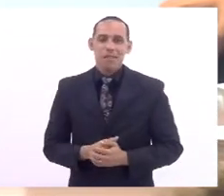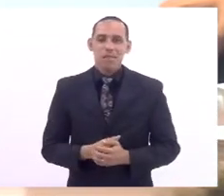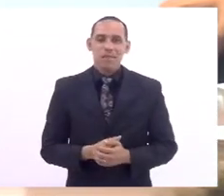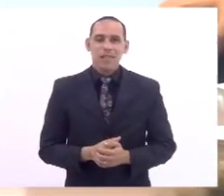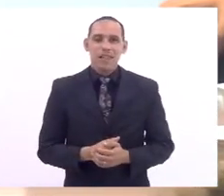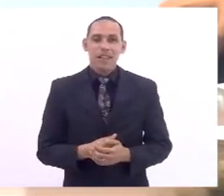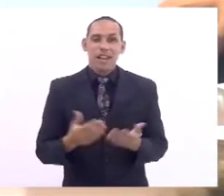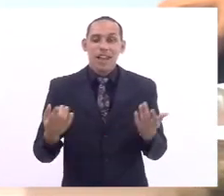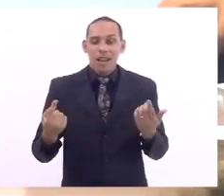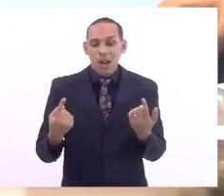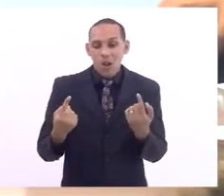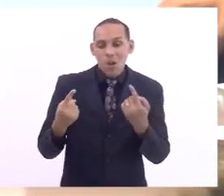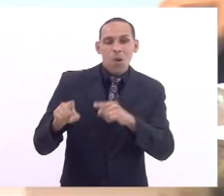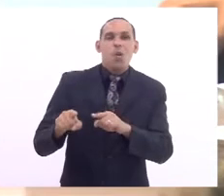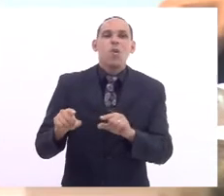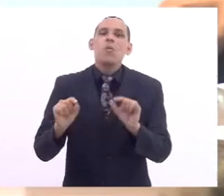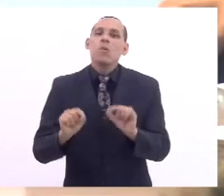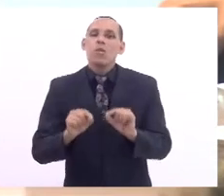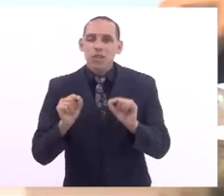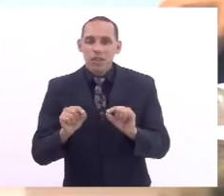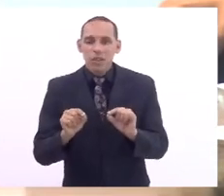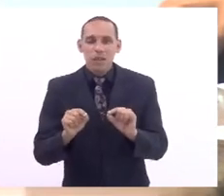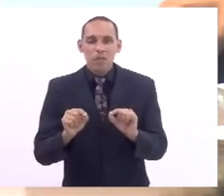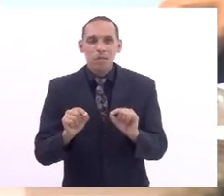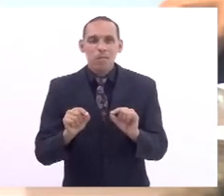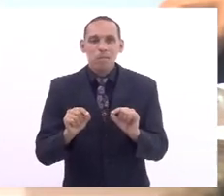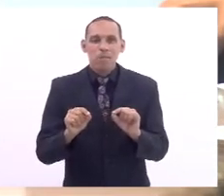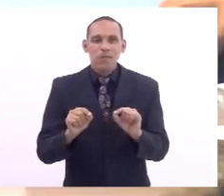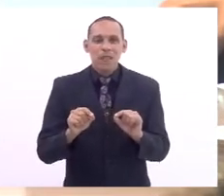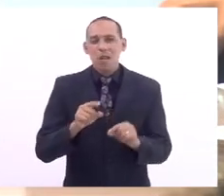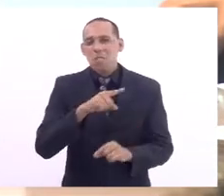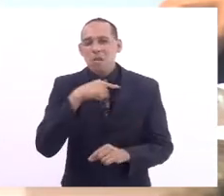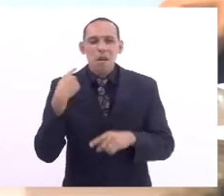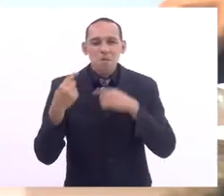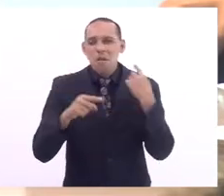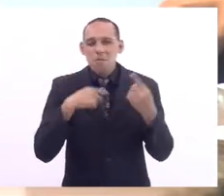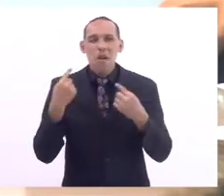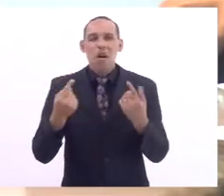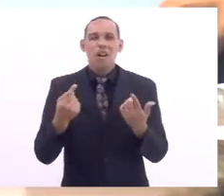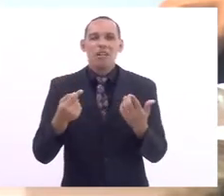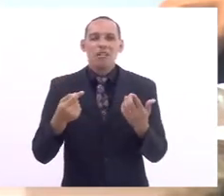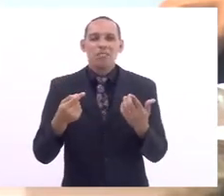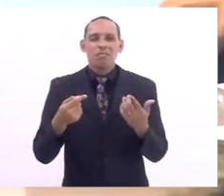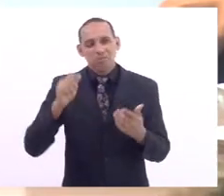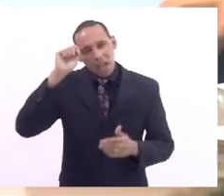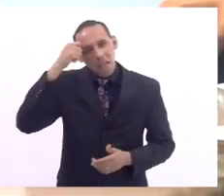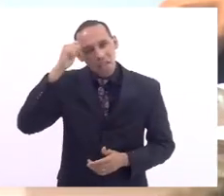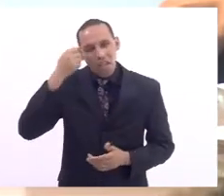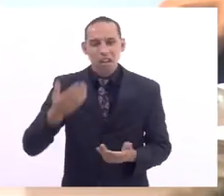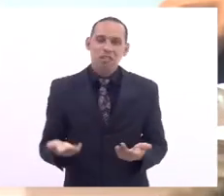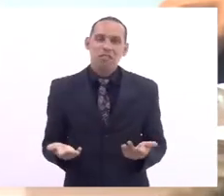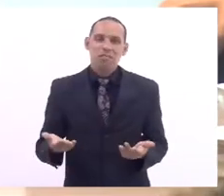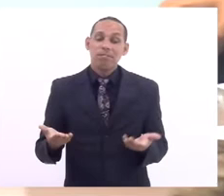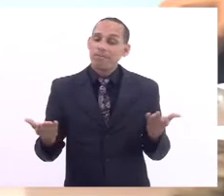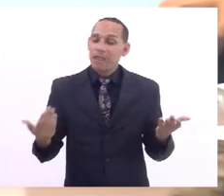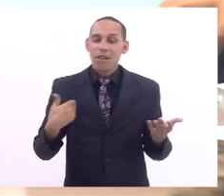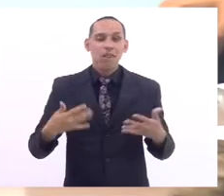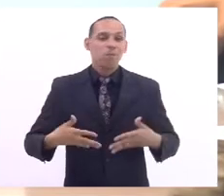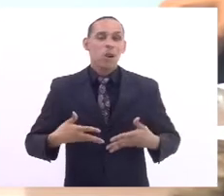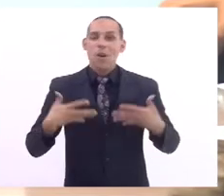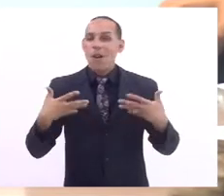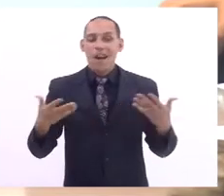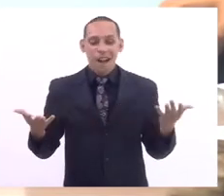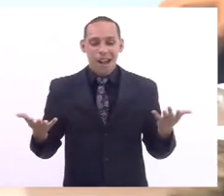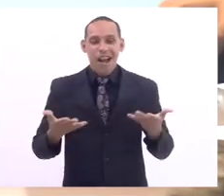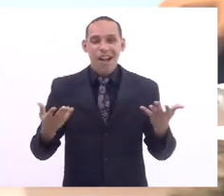encontra a posição definir uma lógica de morte e de interdição para pessoas negras né então eu tenho muita honra de